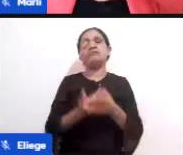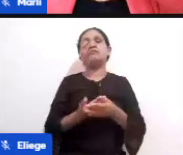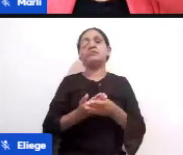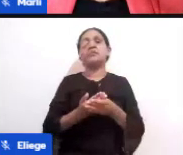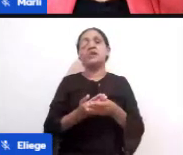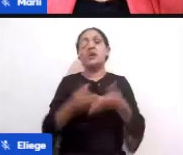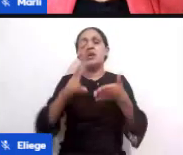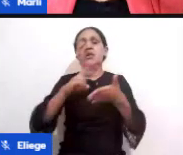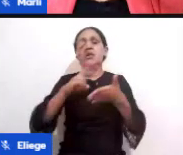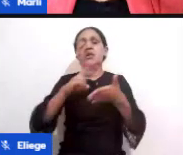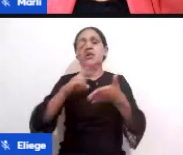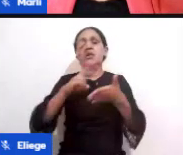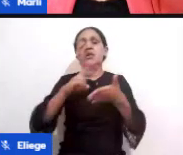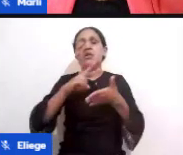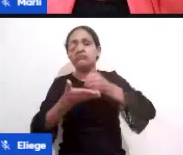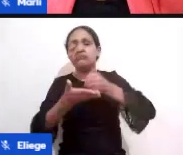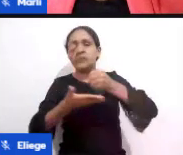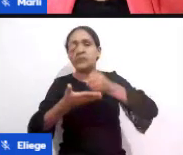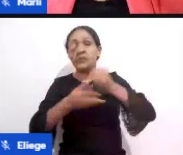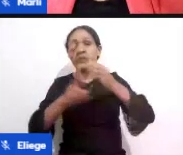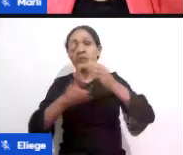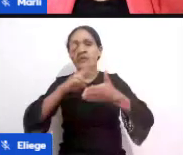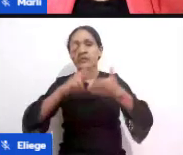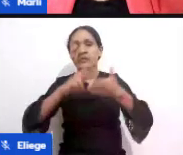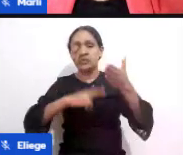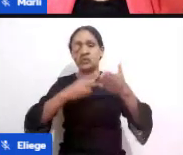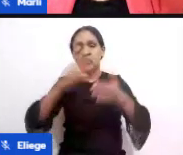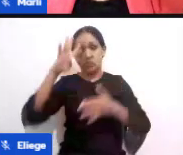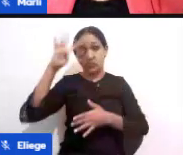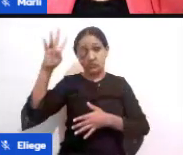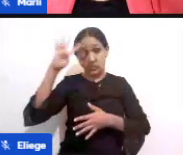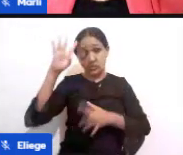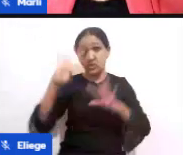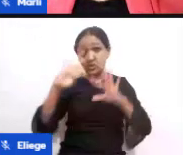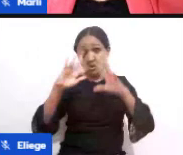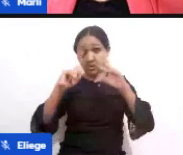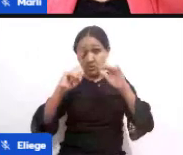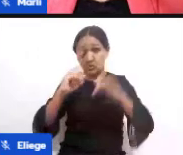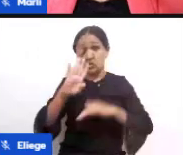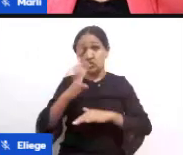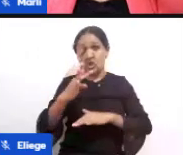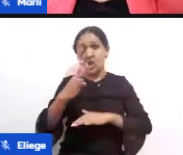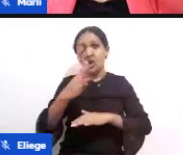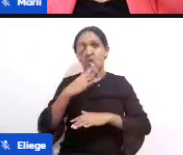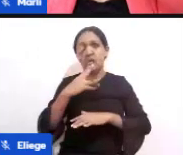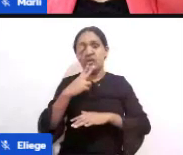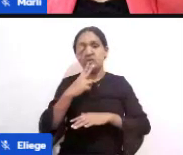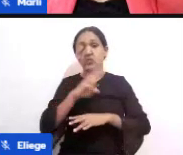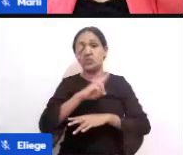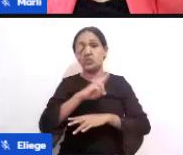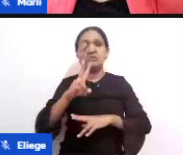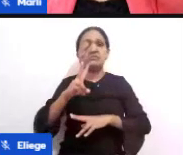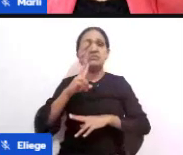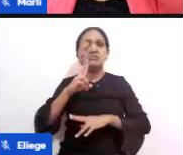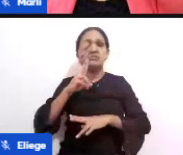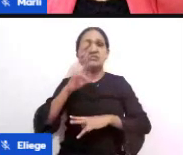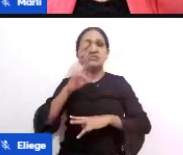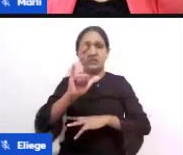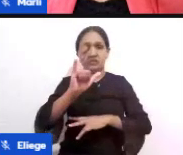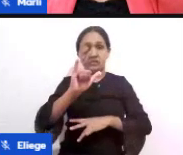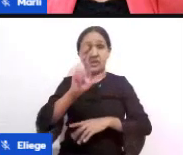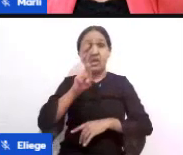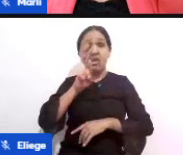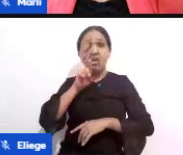basear em um teórico que vocês já devem ter ouvido falar, que se chama Vygotsky. Então, para ele, que é